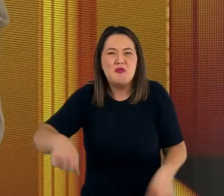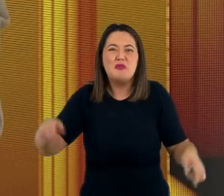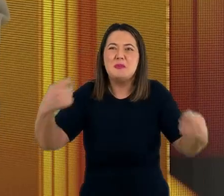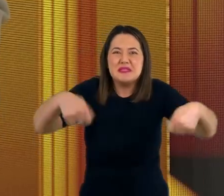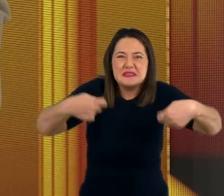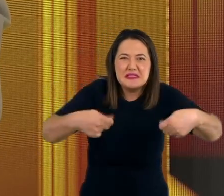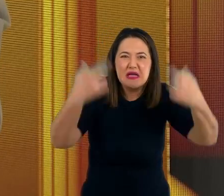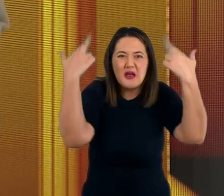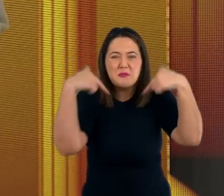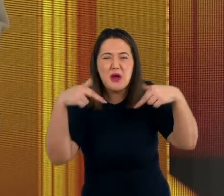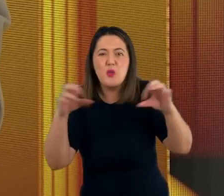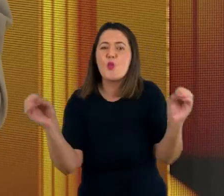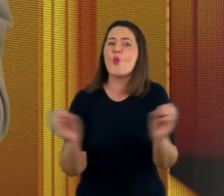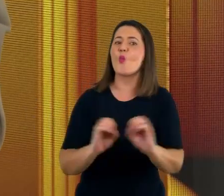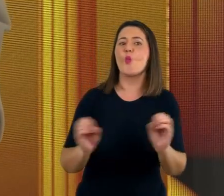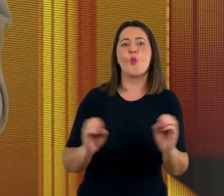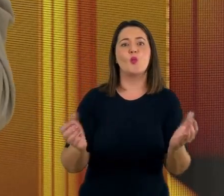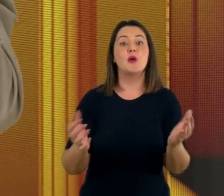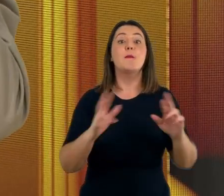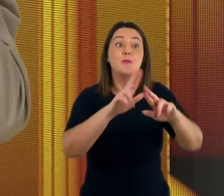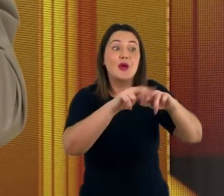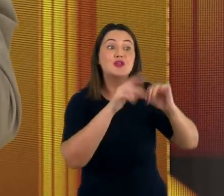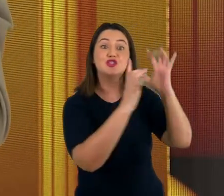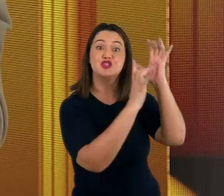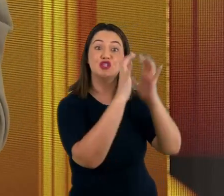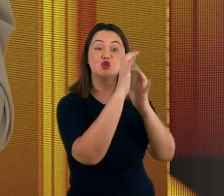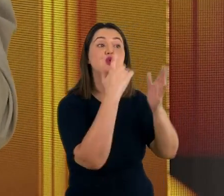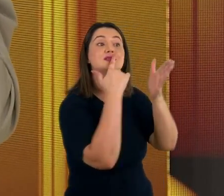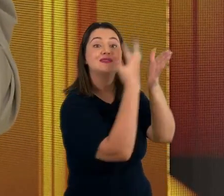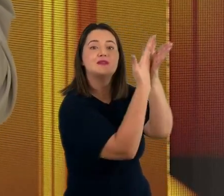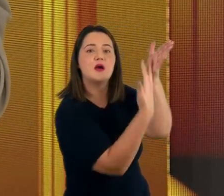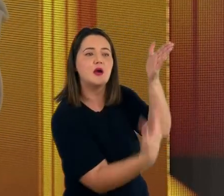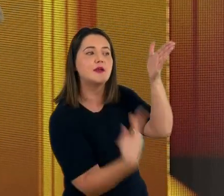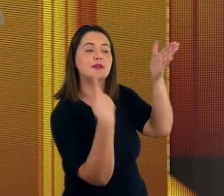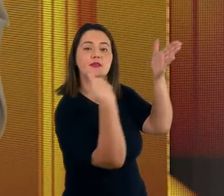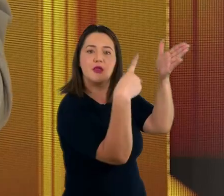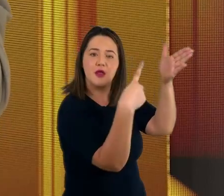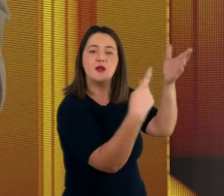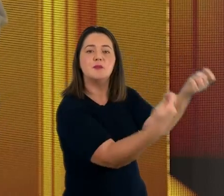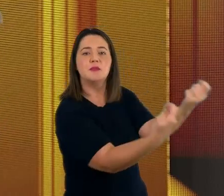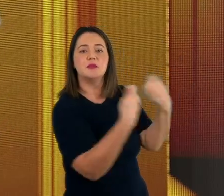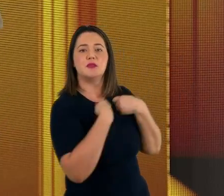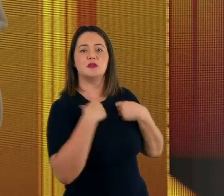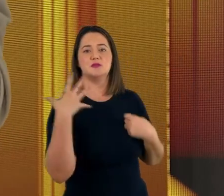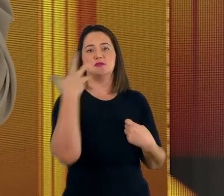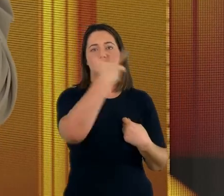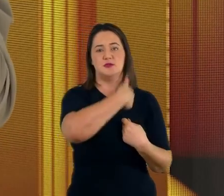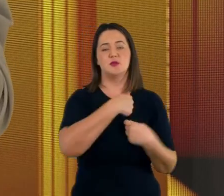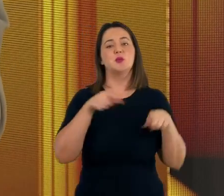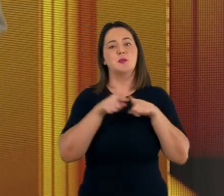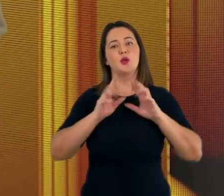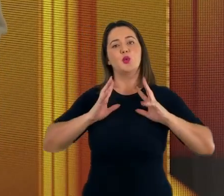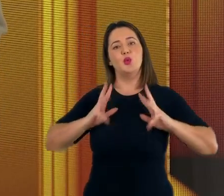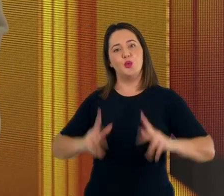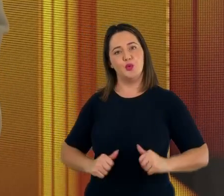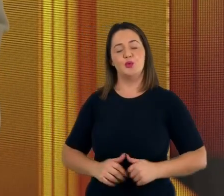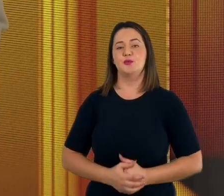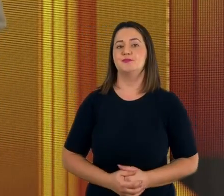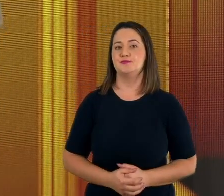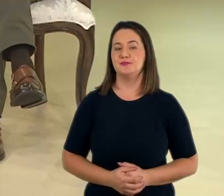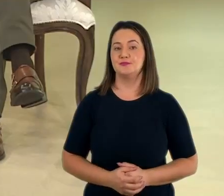nosso lugar. É o sangue do Cordeiro derramado na cruz que nos garante a salvação e a